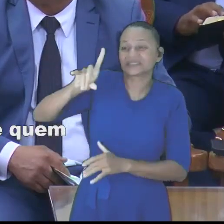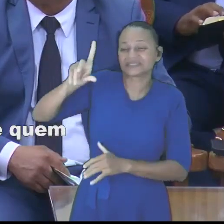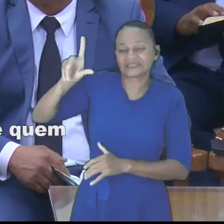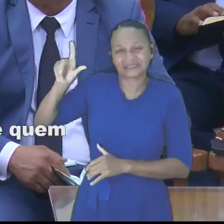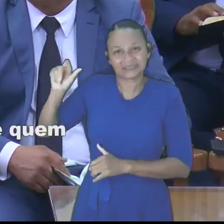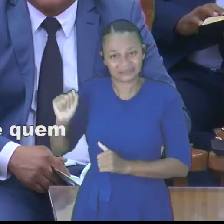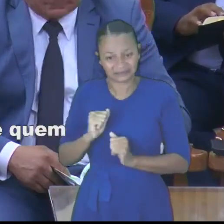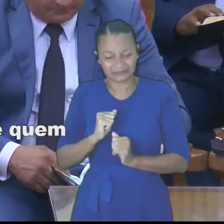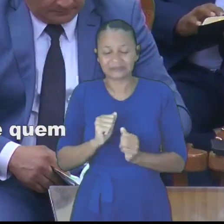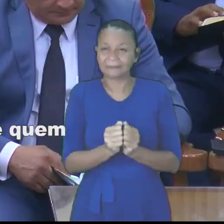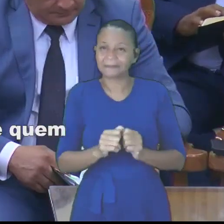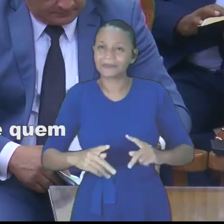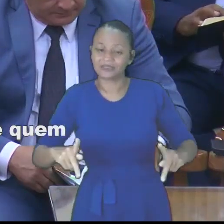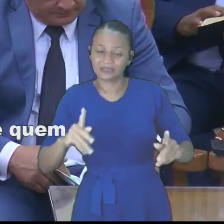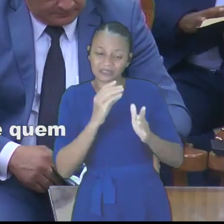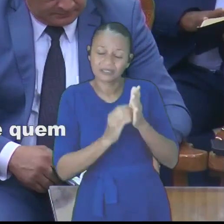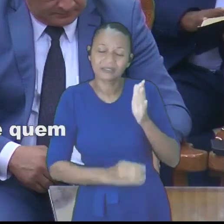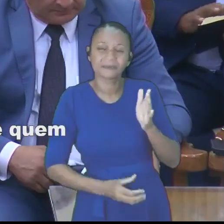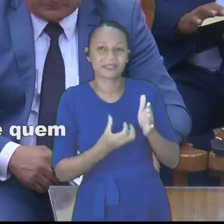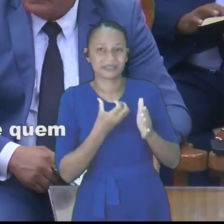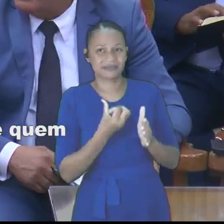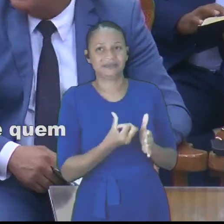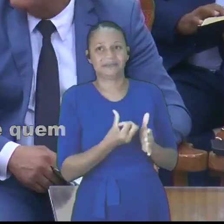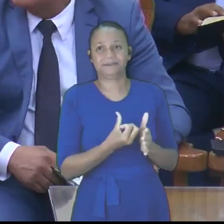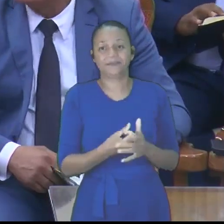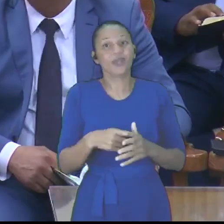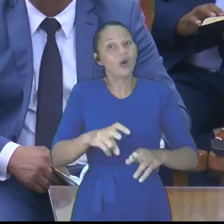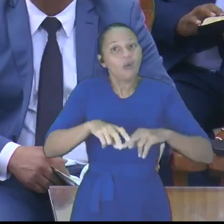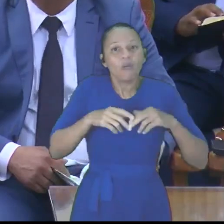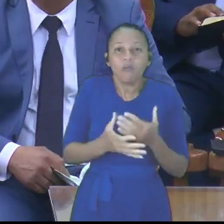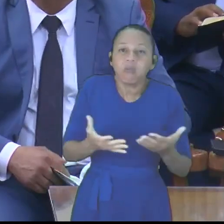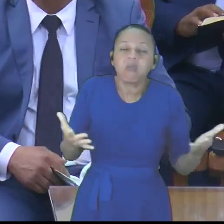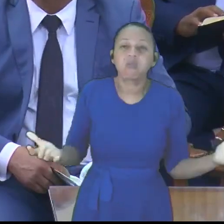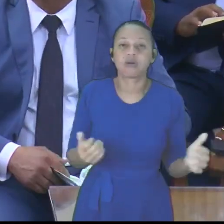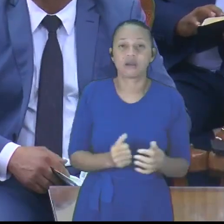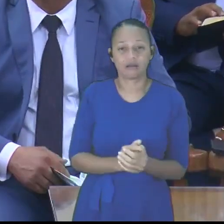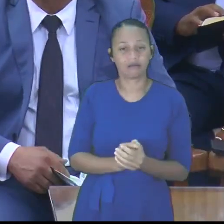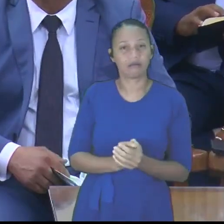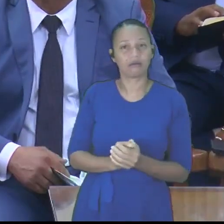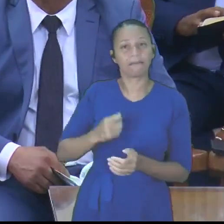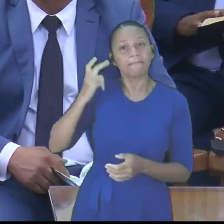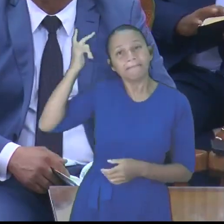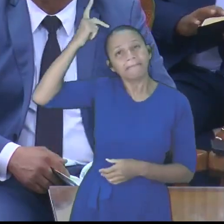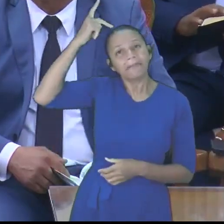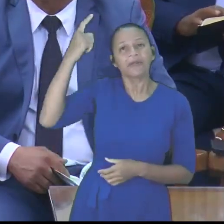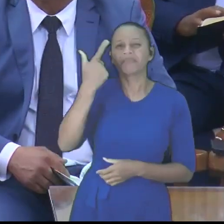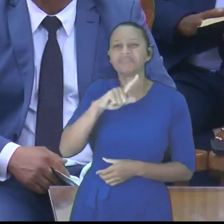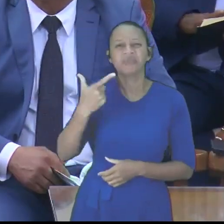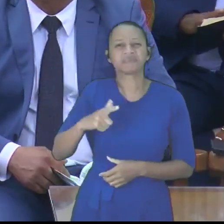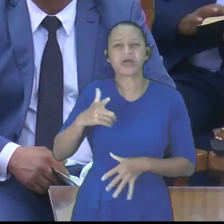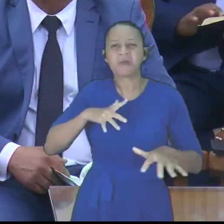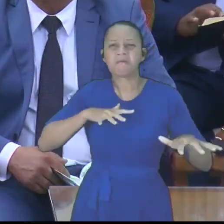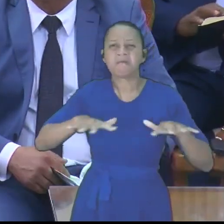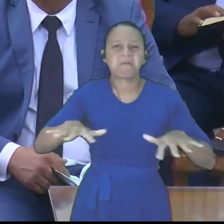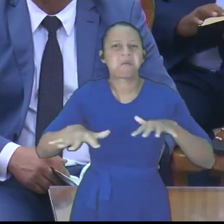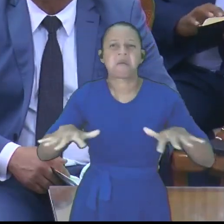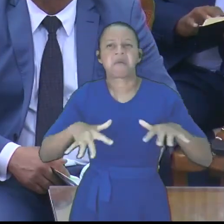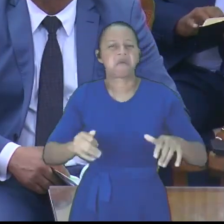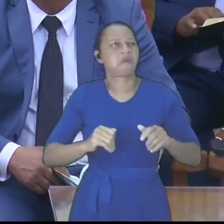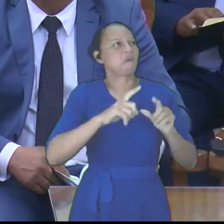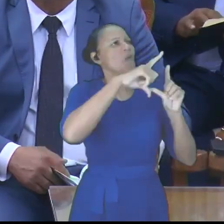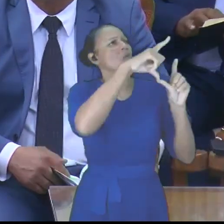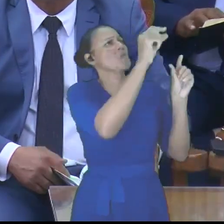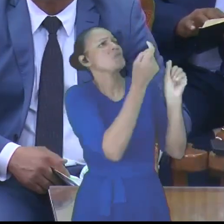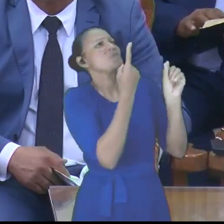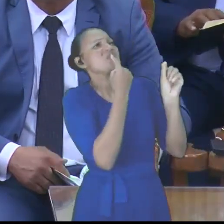Apocalipse 6. Por isso que no Pentecoste não houve manifestação de cataclismas. A lua não se tornou